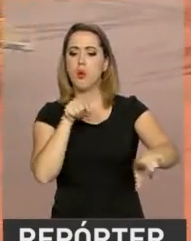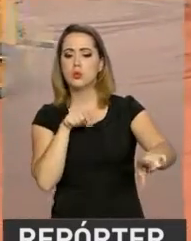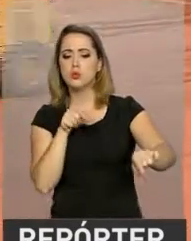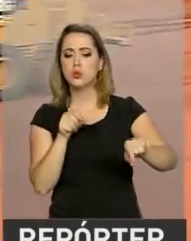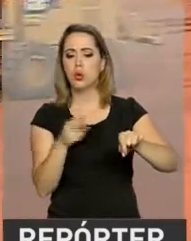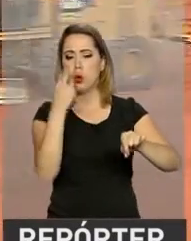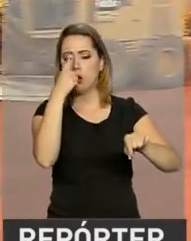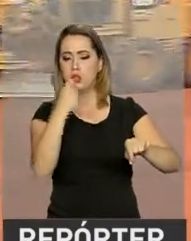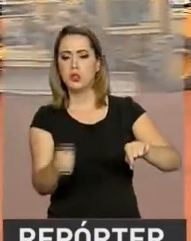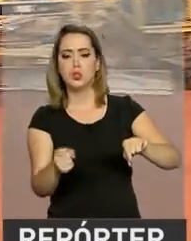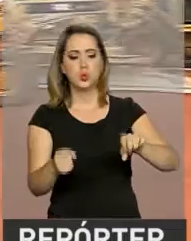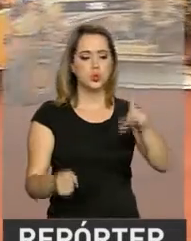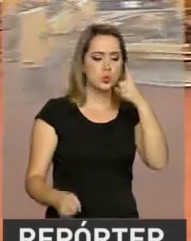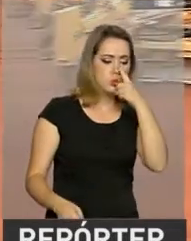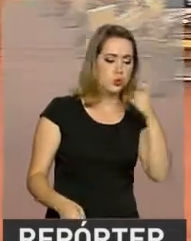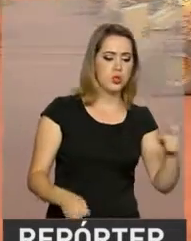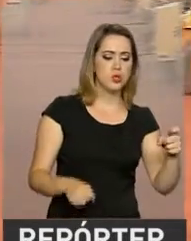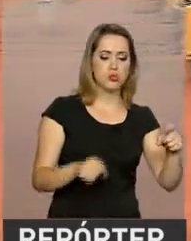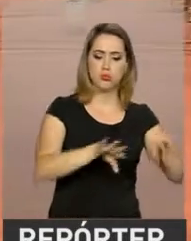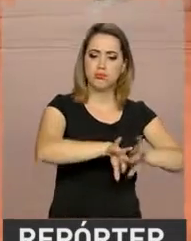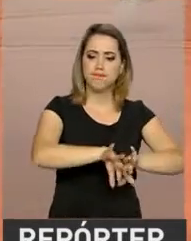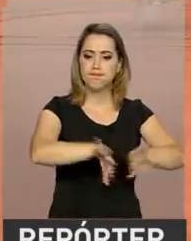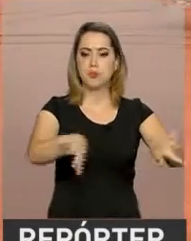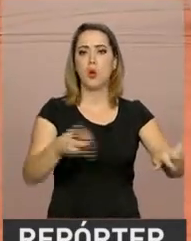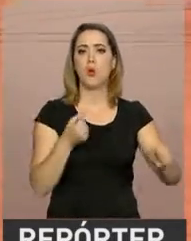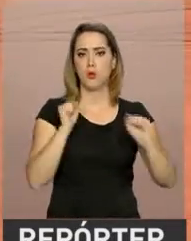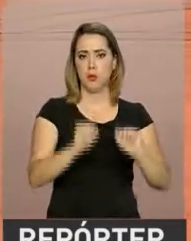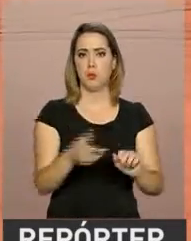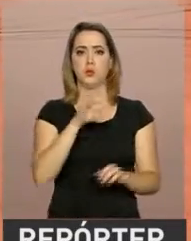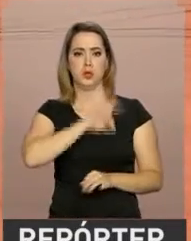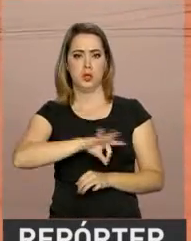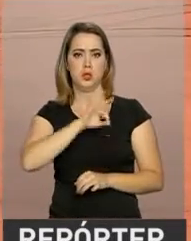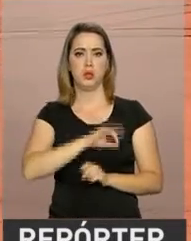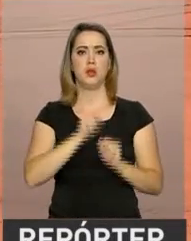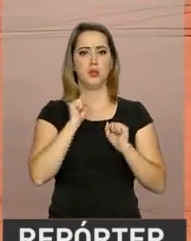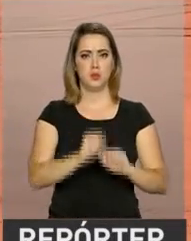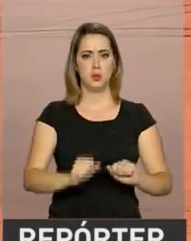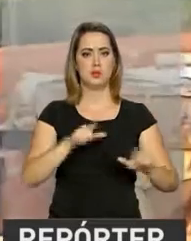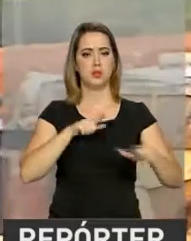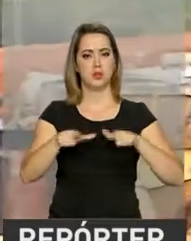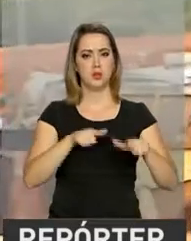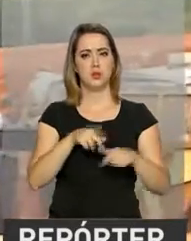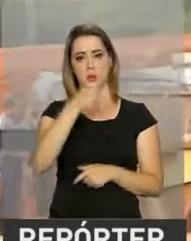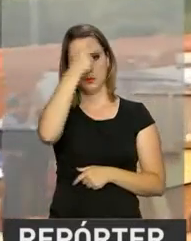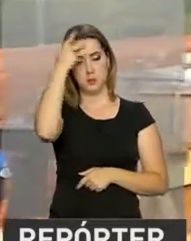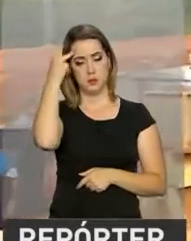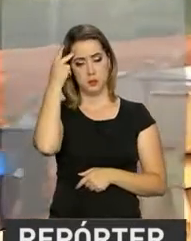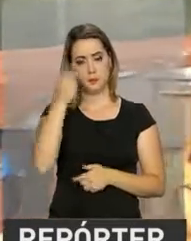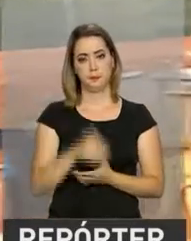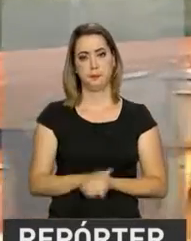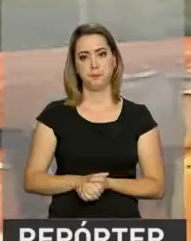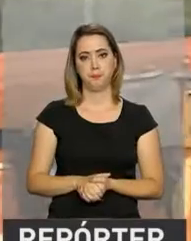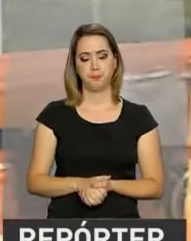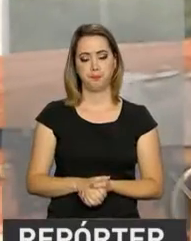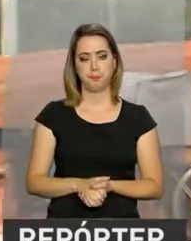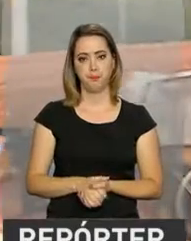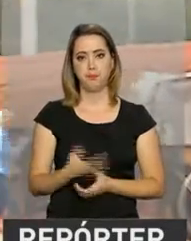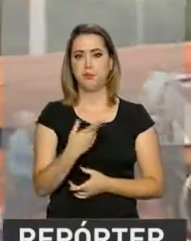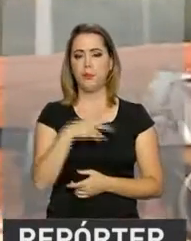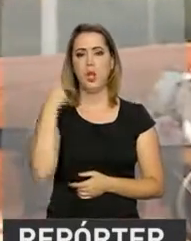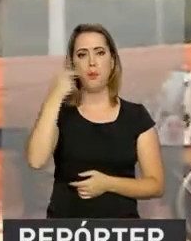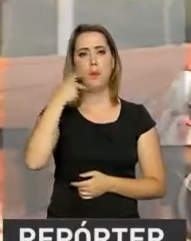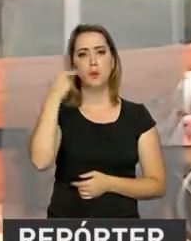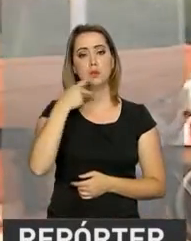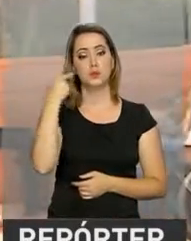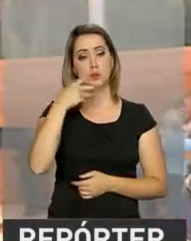agregação de renda é e condições dignas de trabalho para esses catadores a política nacional de resíduos sólidos